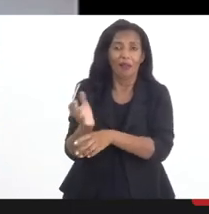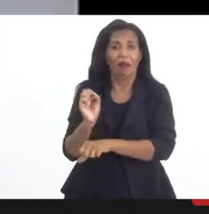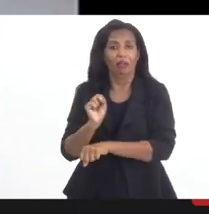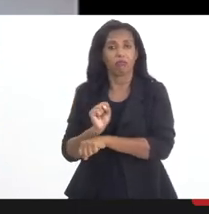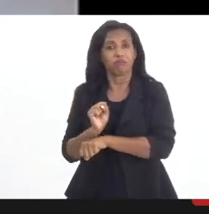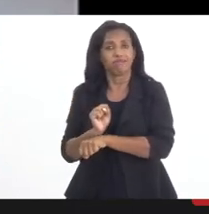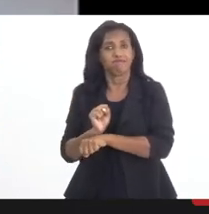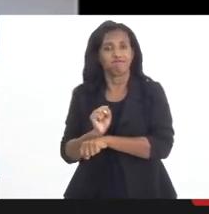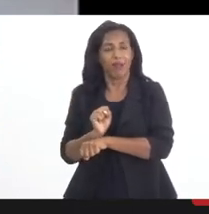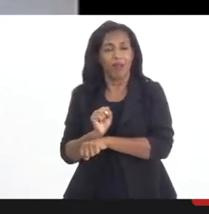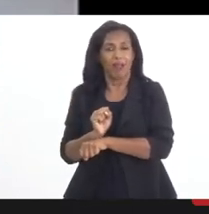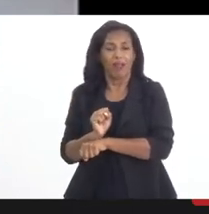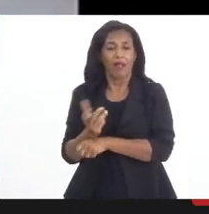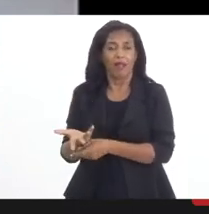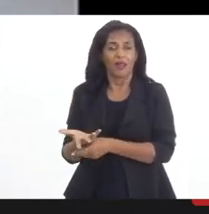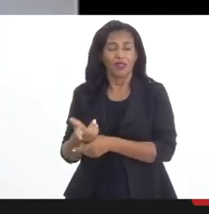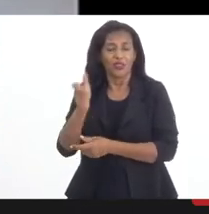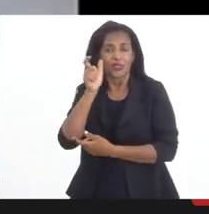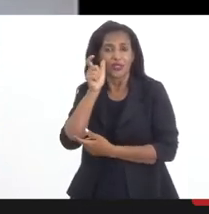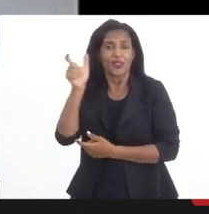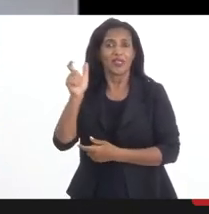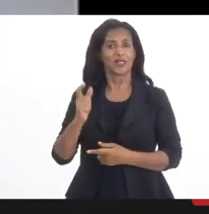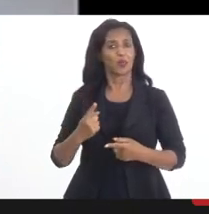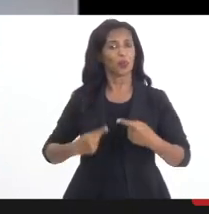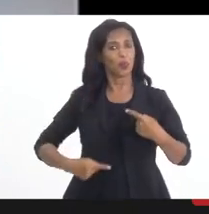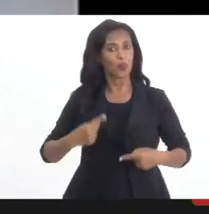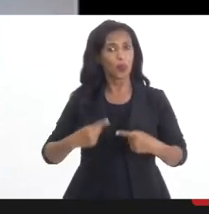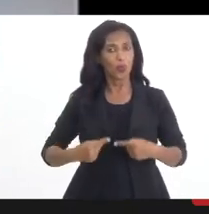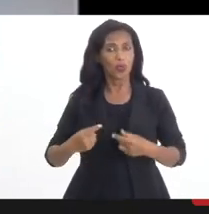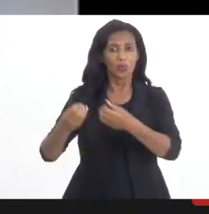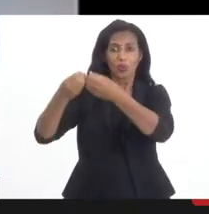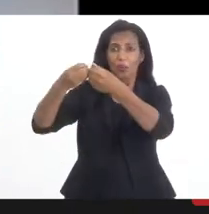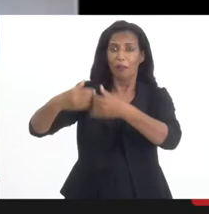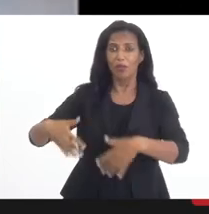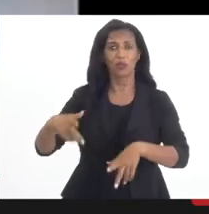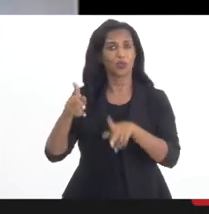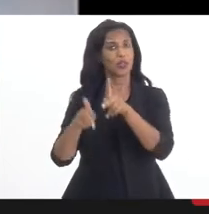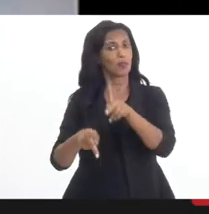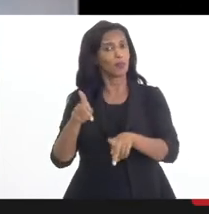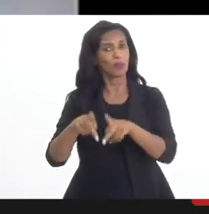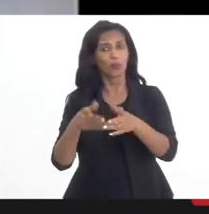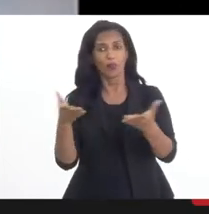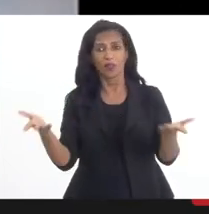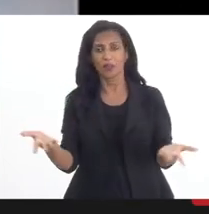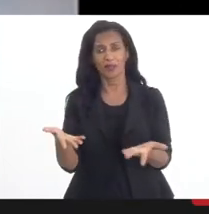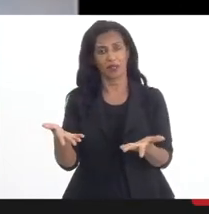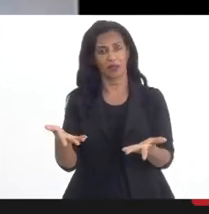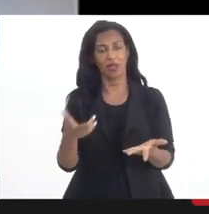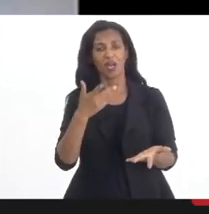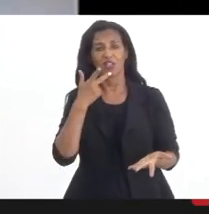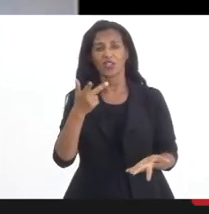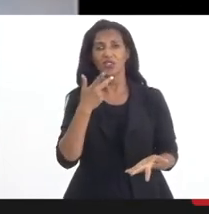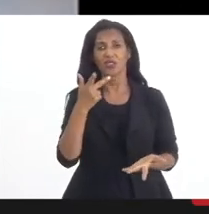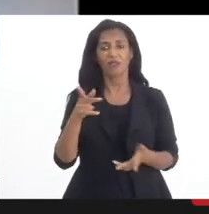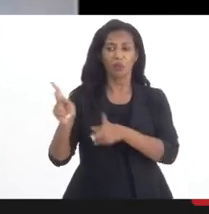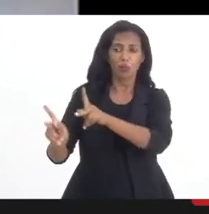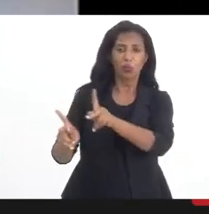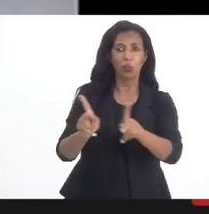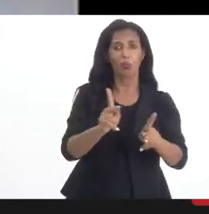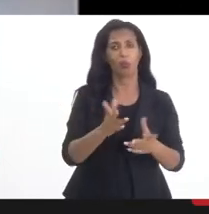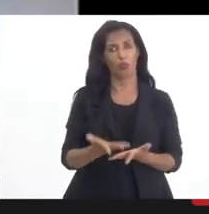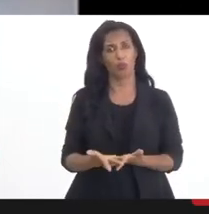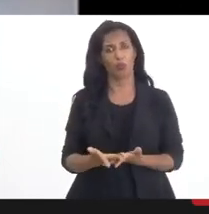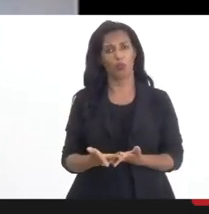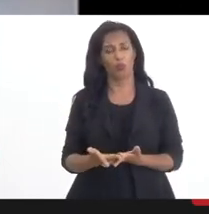de embates, né, de interesses políticos que só prejudicam a população, porque a gente está falando de povo. O